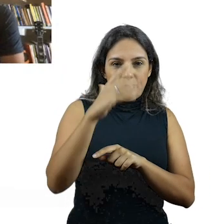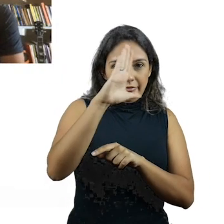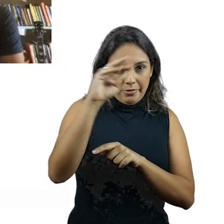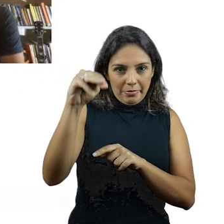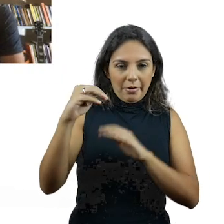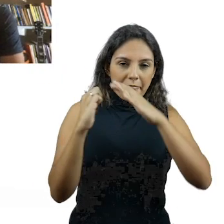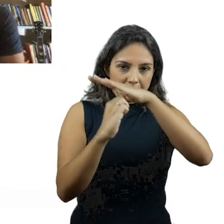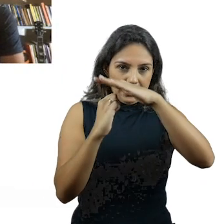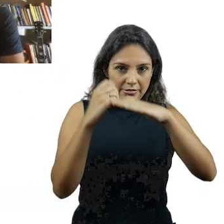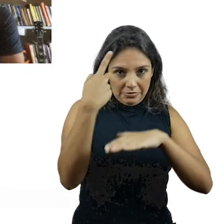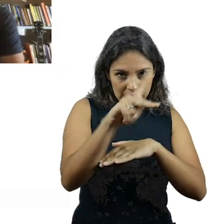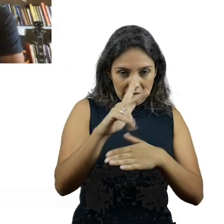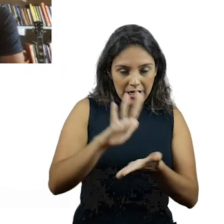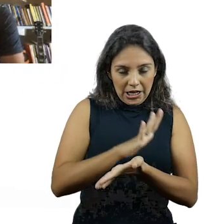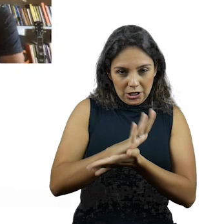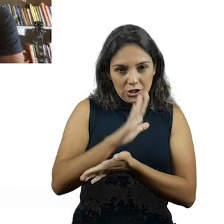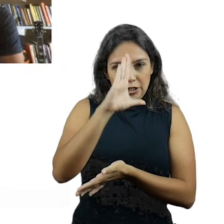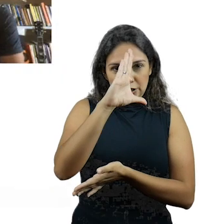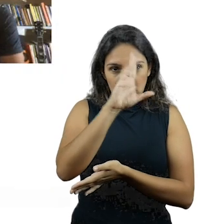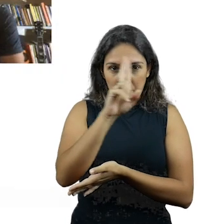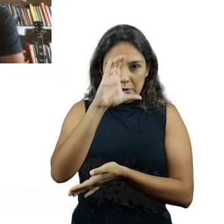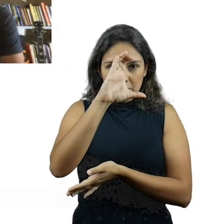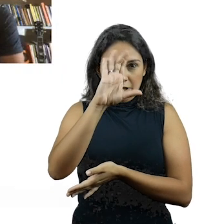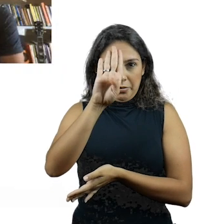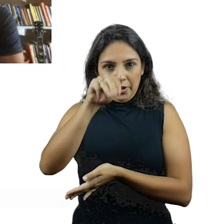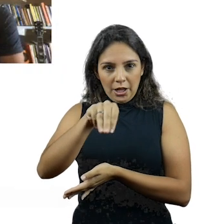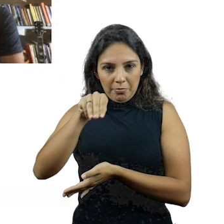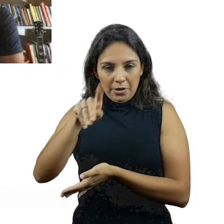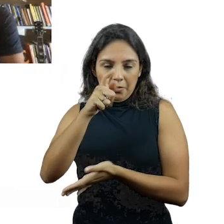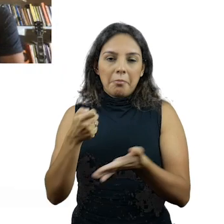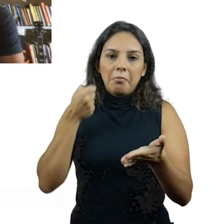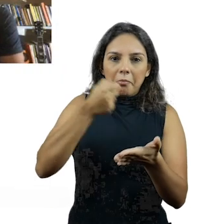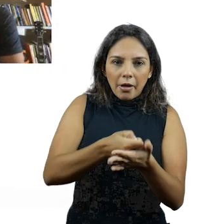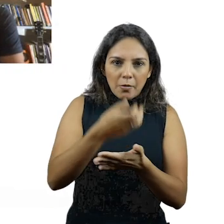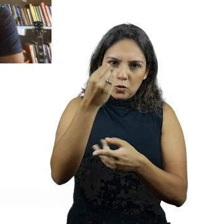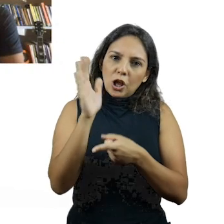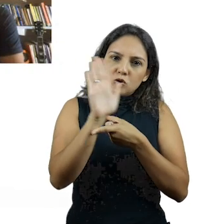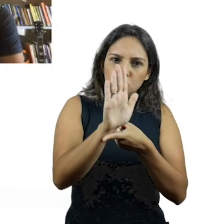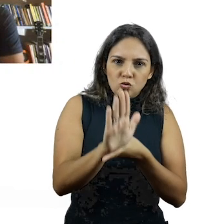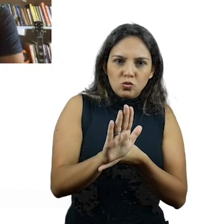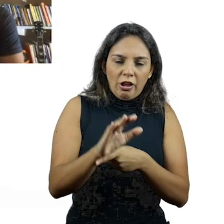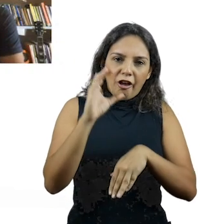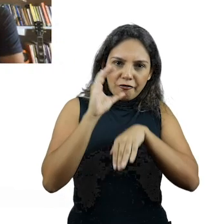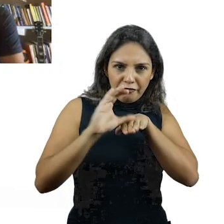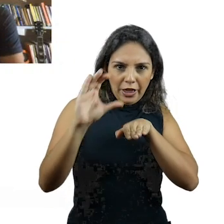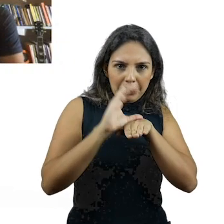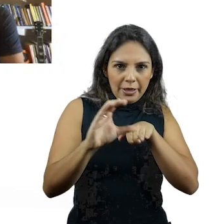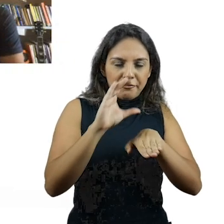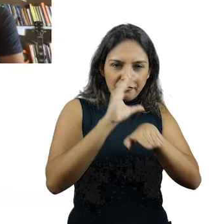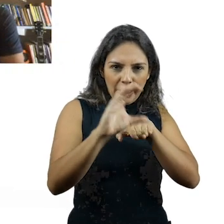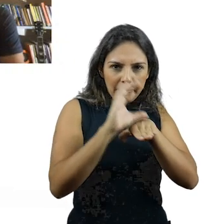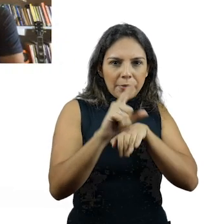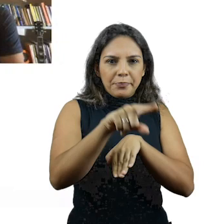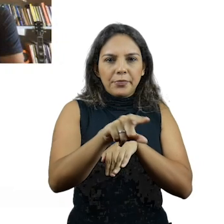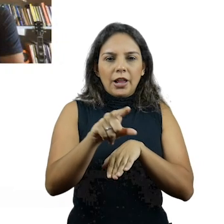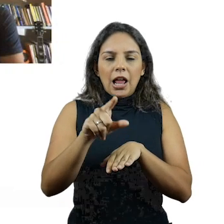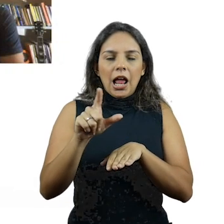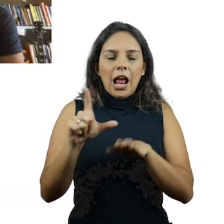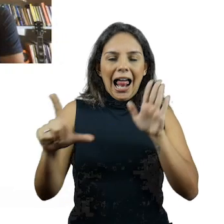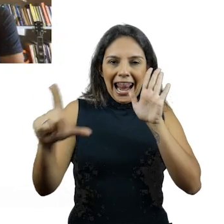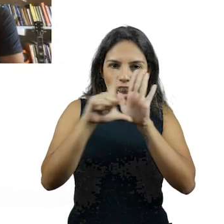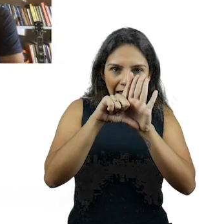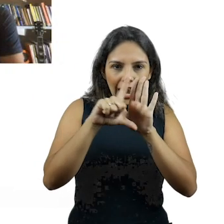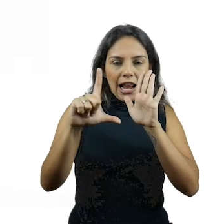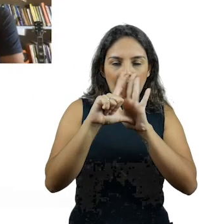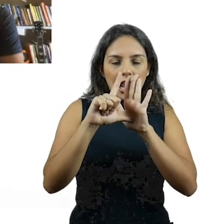CBMM, Companhia Brasileira de Metalurgia e Mineração, já há tantos anos, via Lei Federal de Incentivo à Cultura. Posto